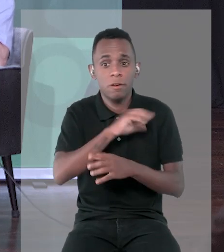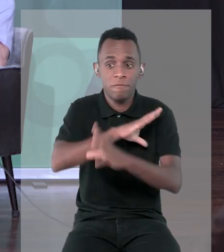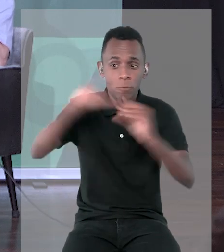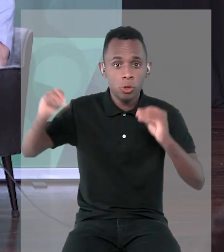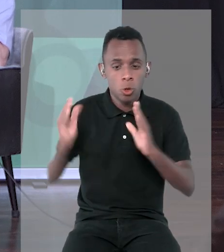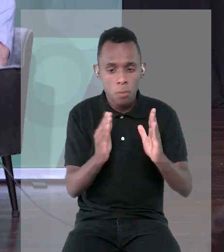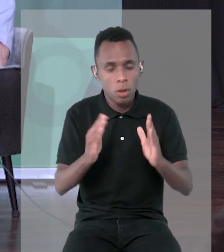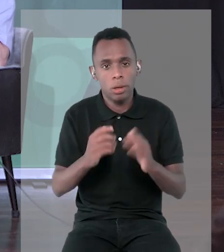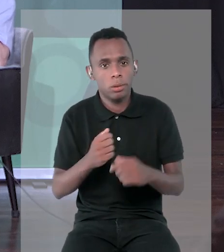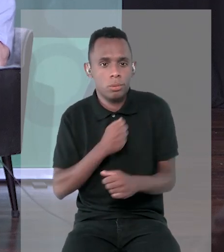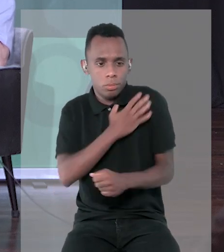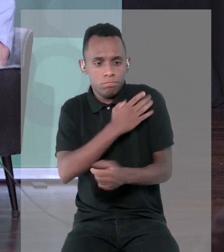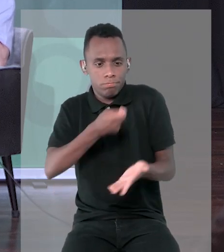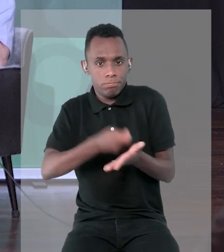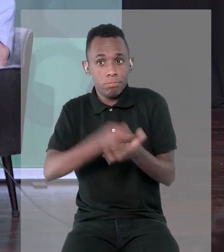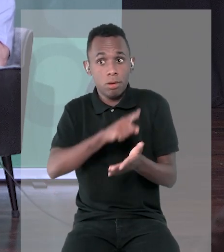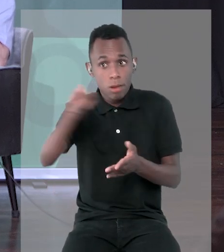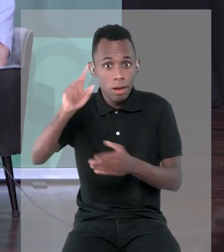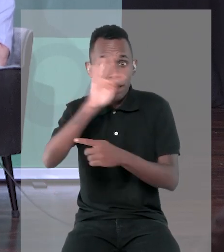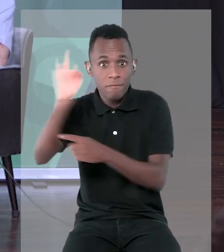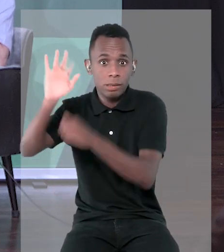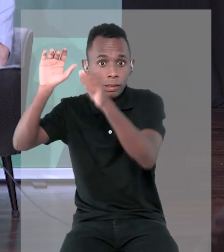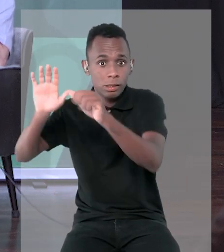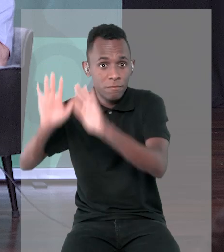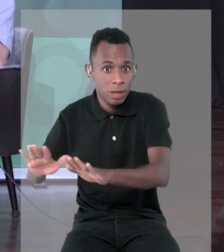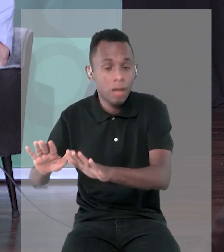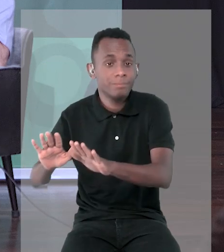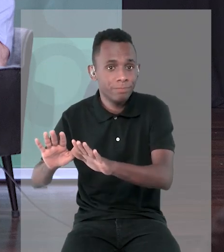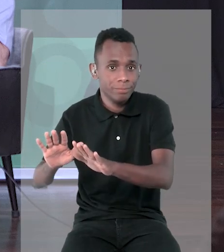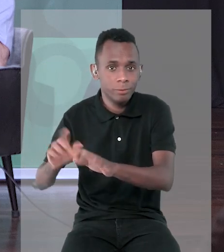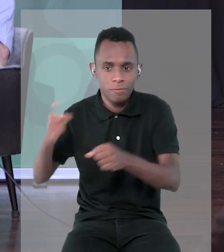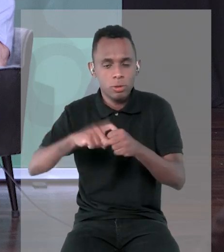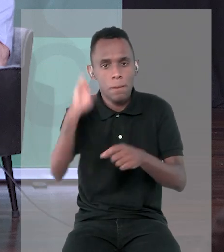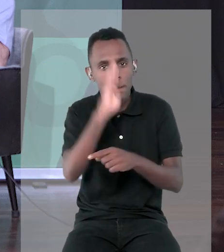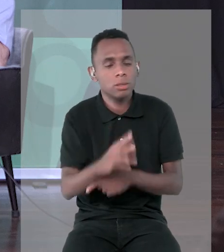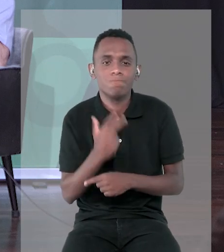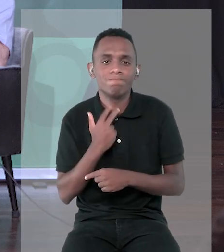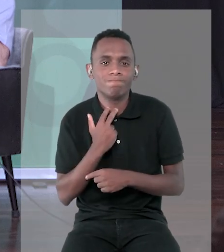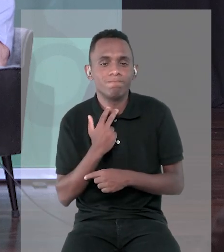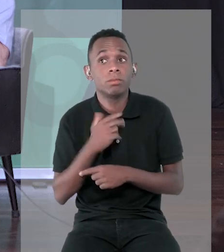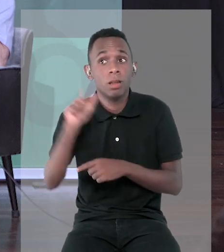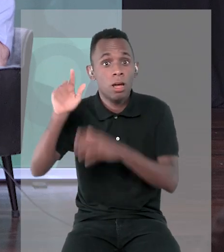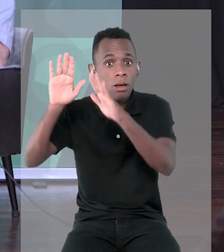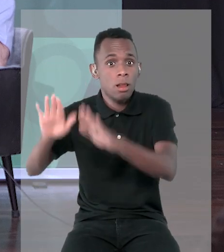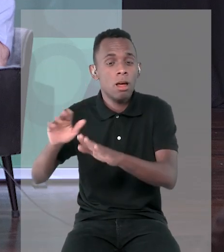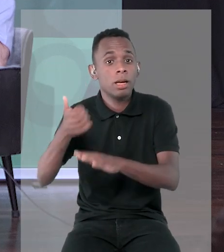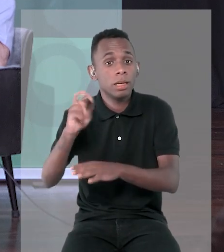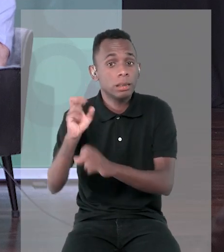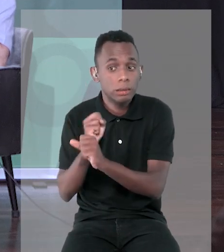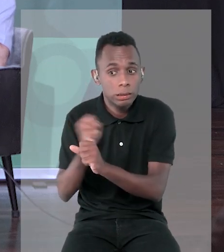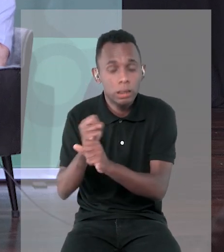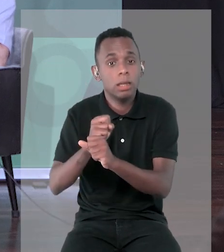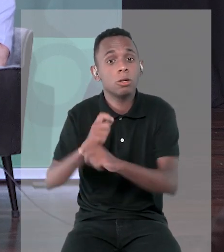ditadura, ficaram na França sem poder voltar ao Brasil, sem passaportes, durante 15 anos, e